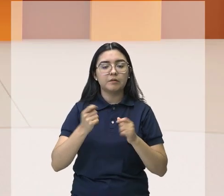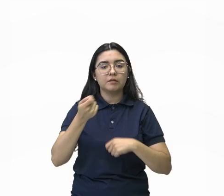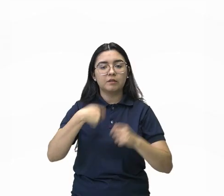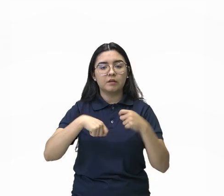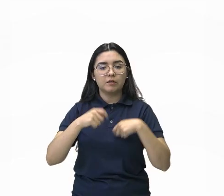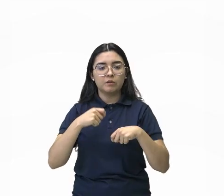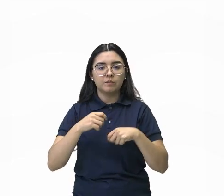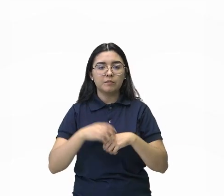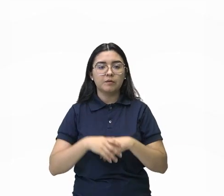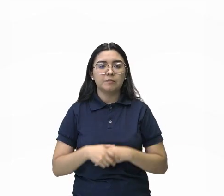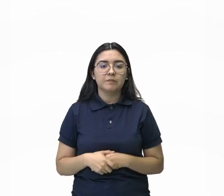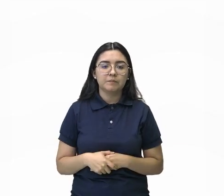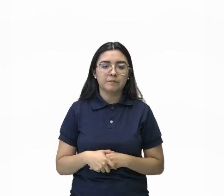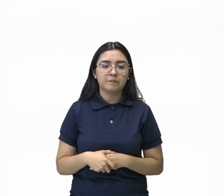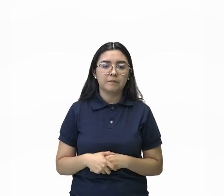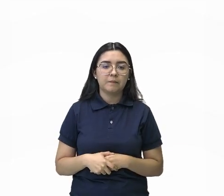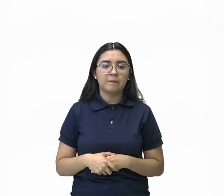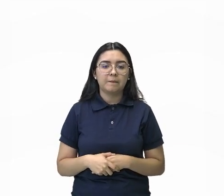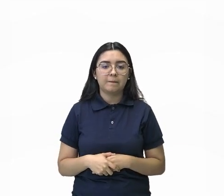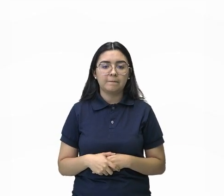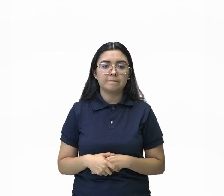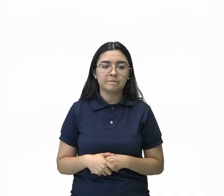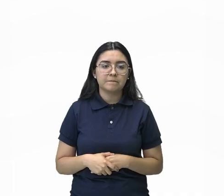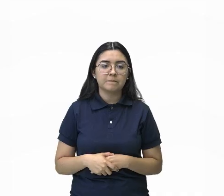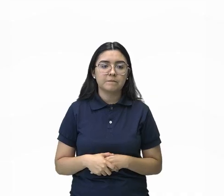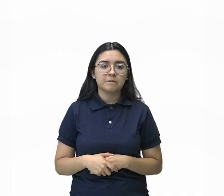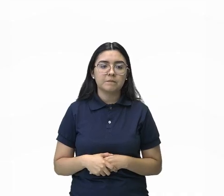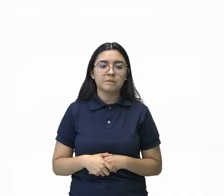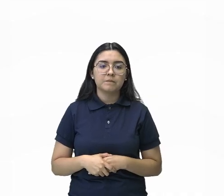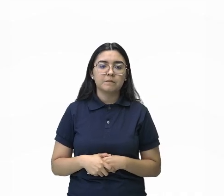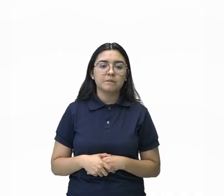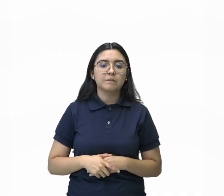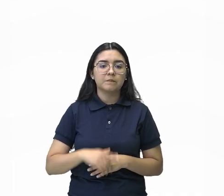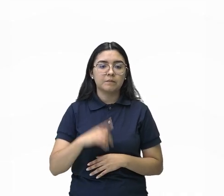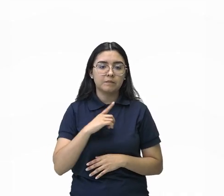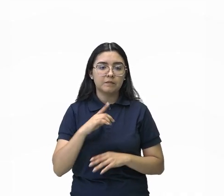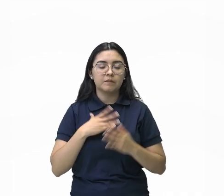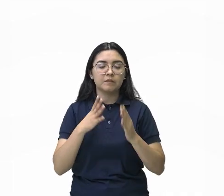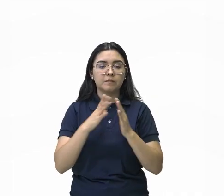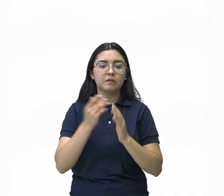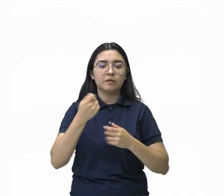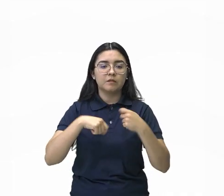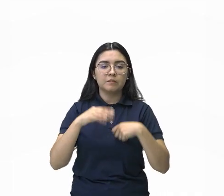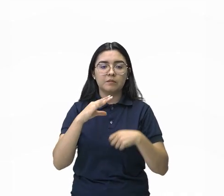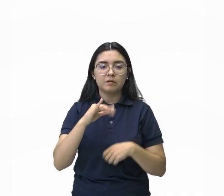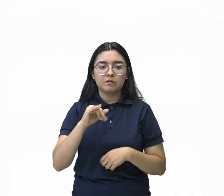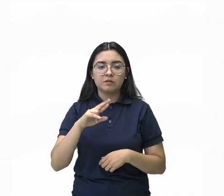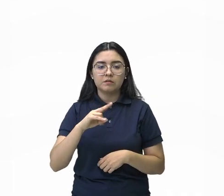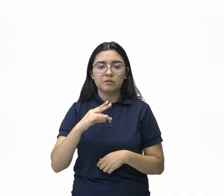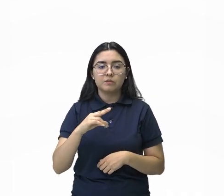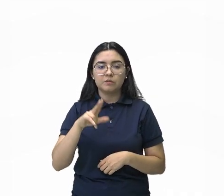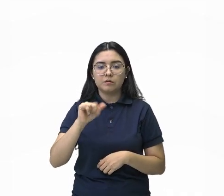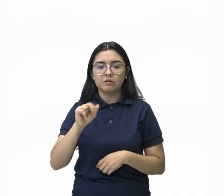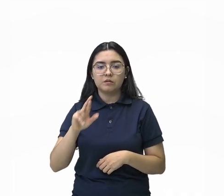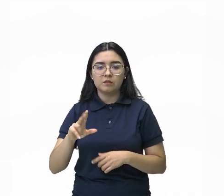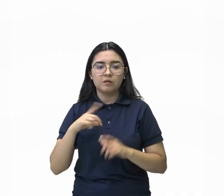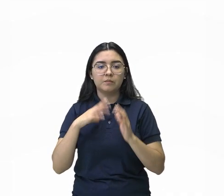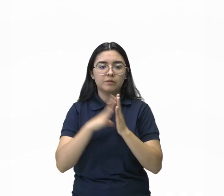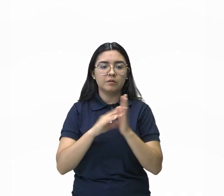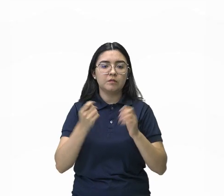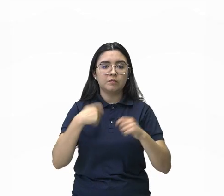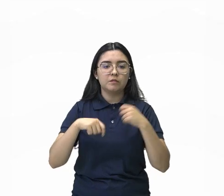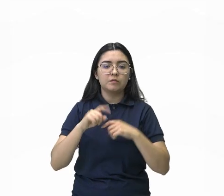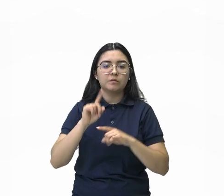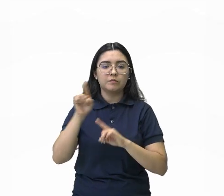economia circular, que é justamente isso, olha, economia circular é um modelo econômico que visa reduzir